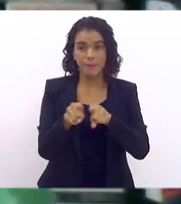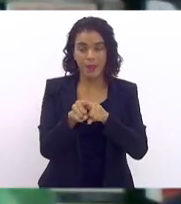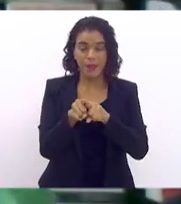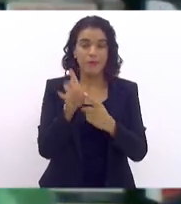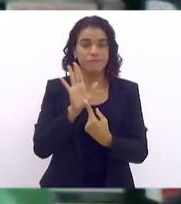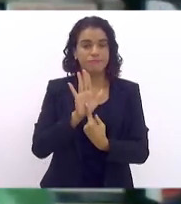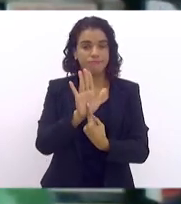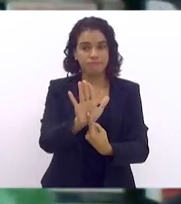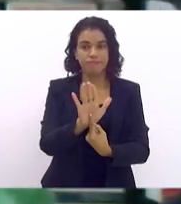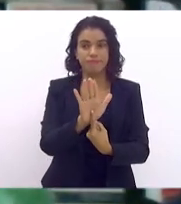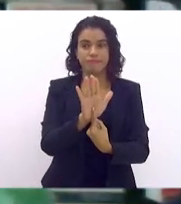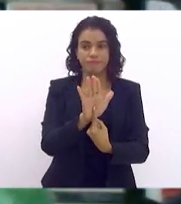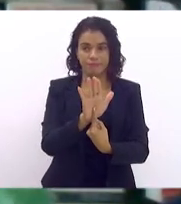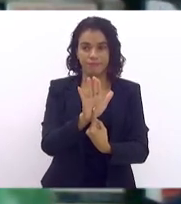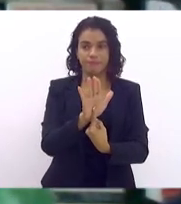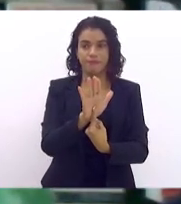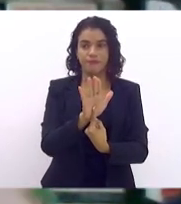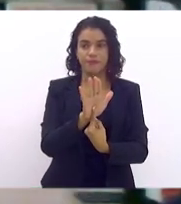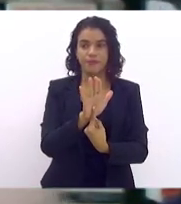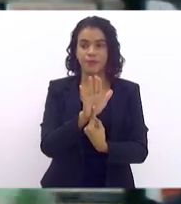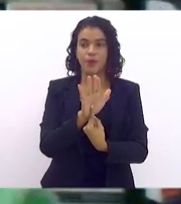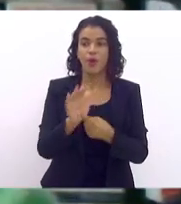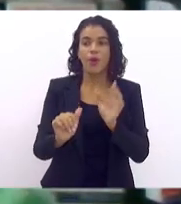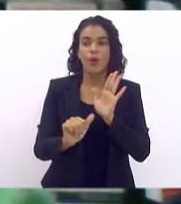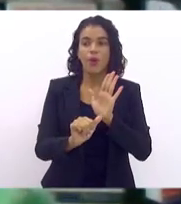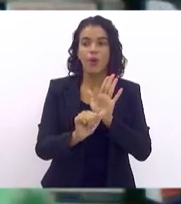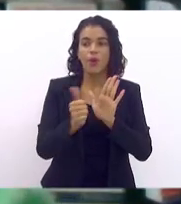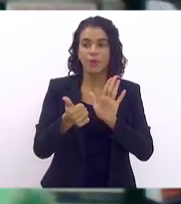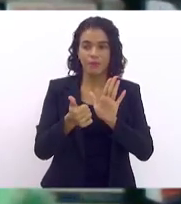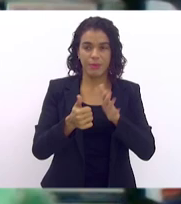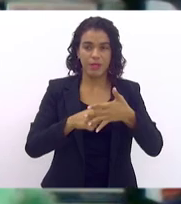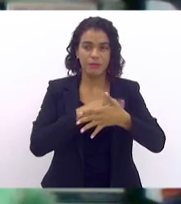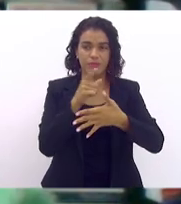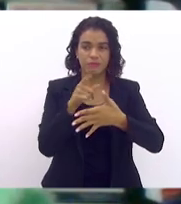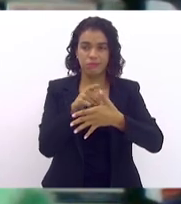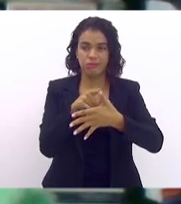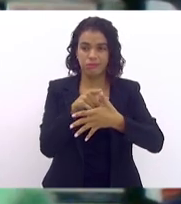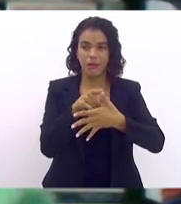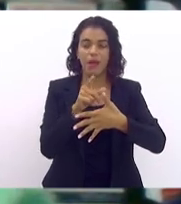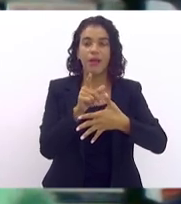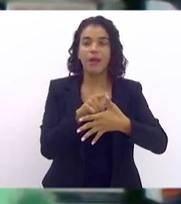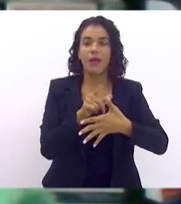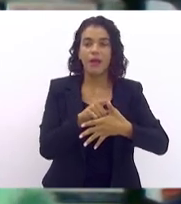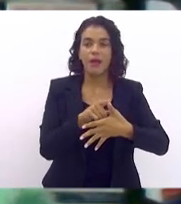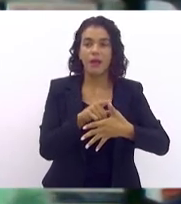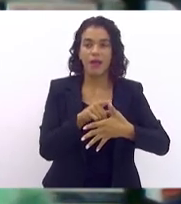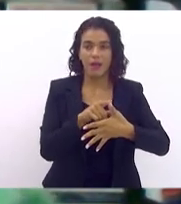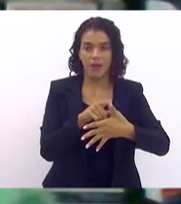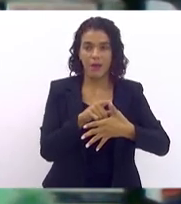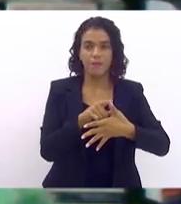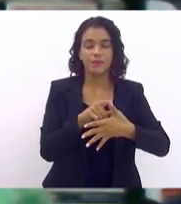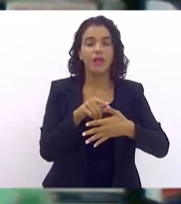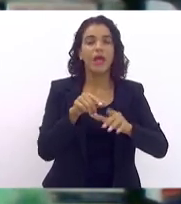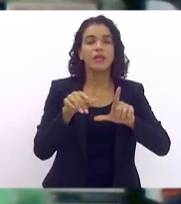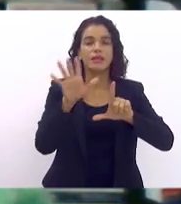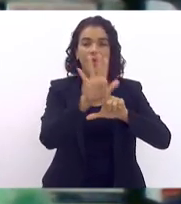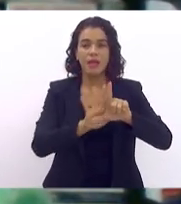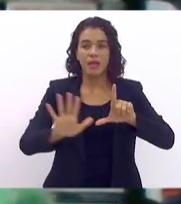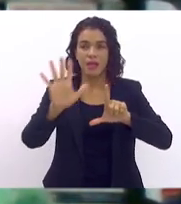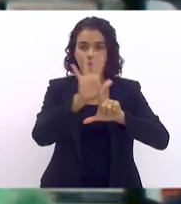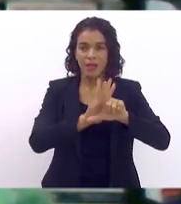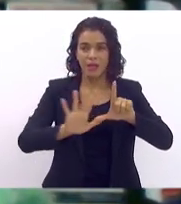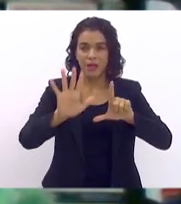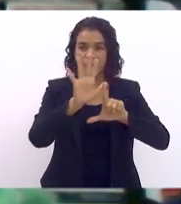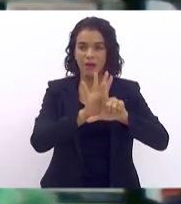que eu enumerei, o primeiro ponto que a gente teve recente, aquele caso da plataforma Discord, né, com as